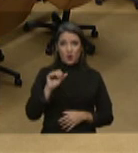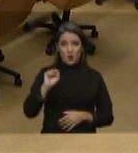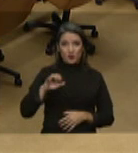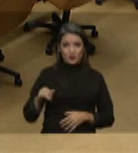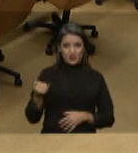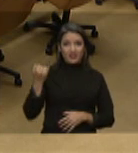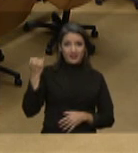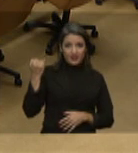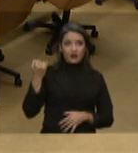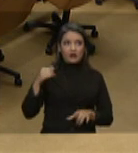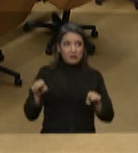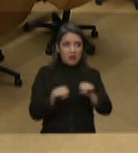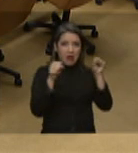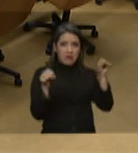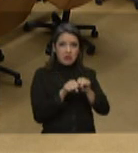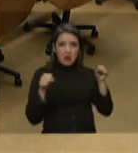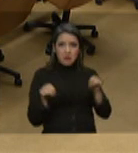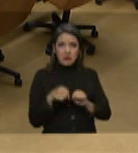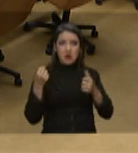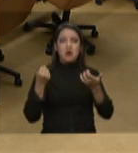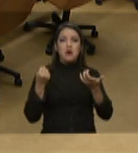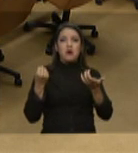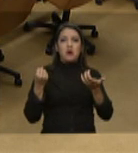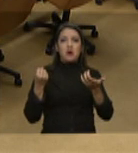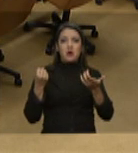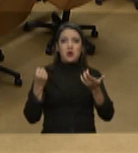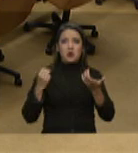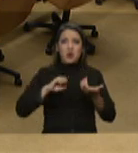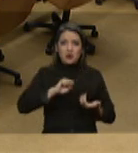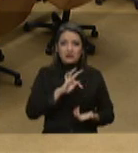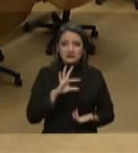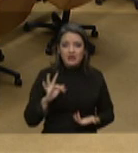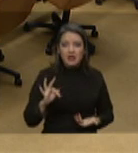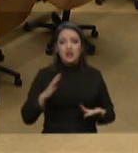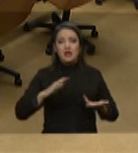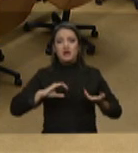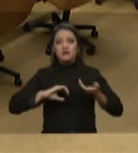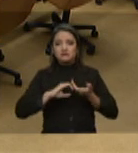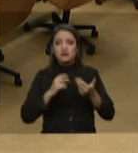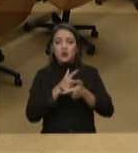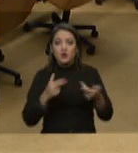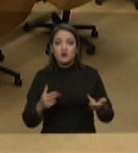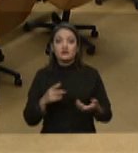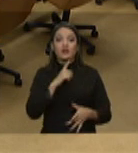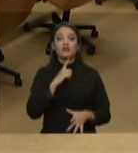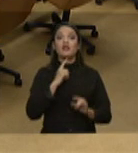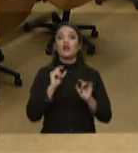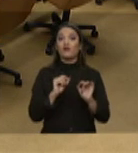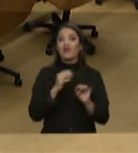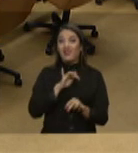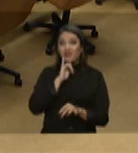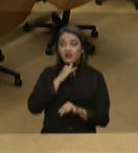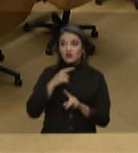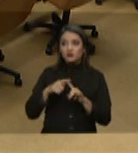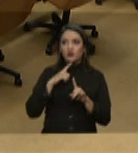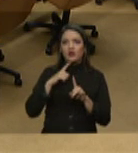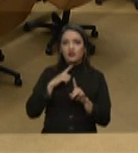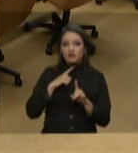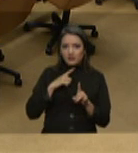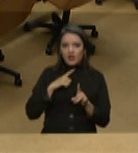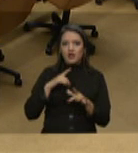dinheiro Inicialmente nós tivemos vamos dizer assim uma cooperação ou uma complacência é